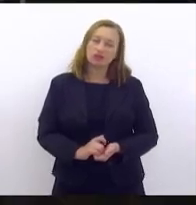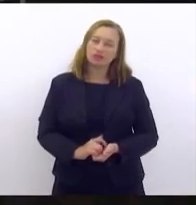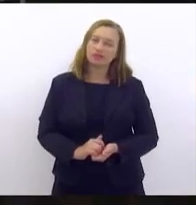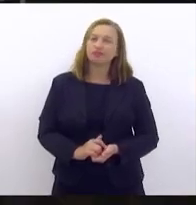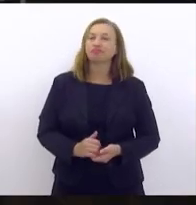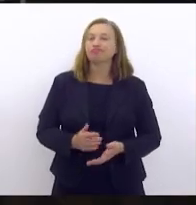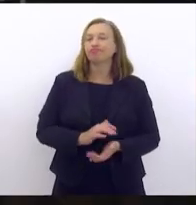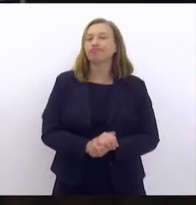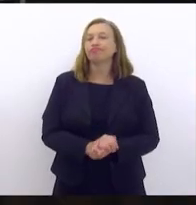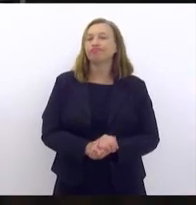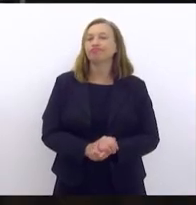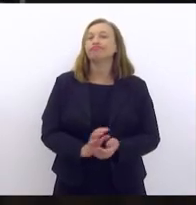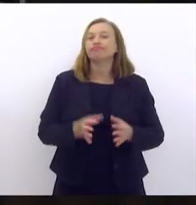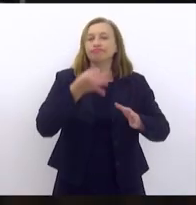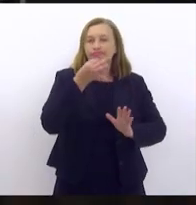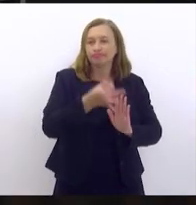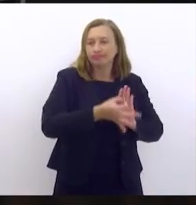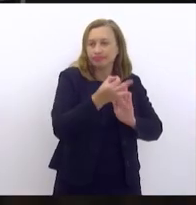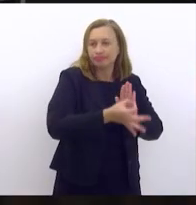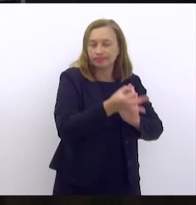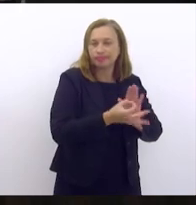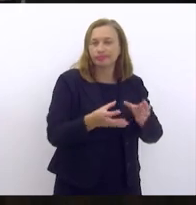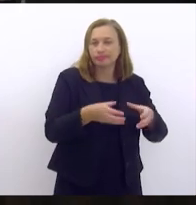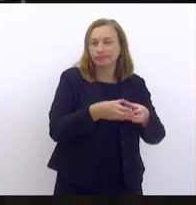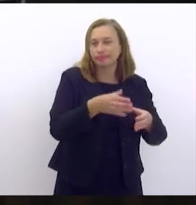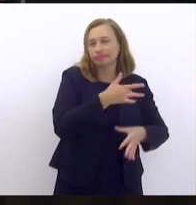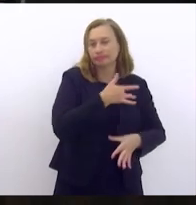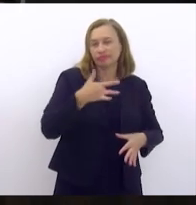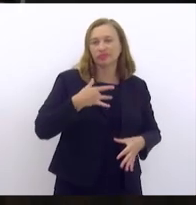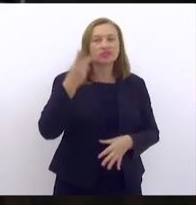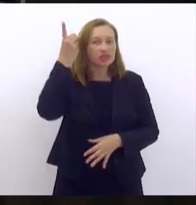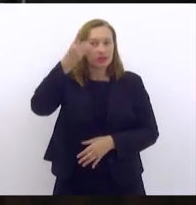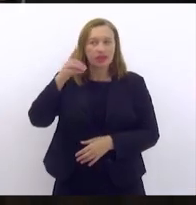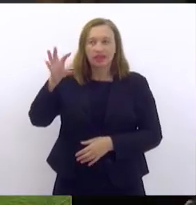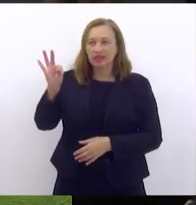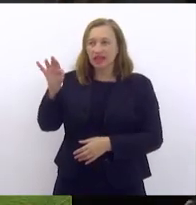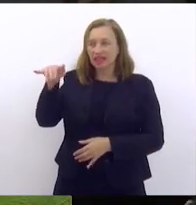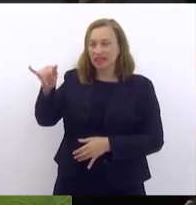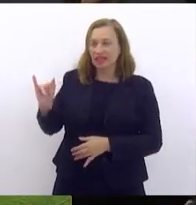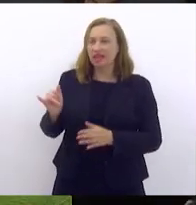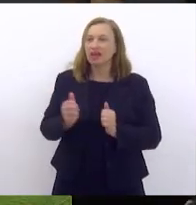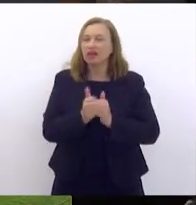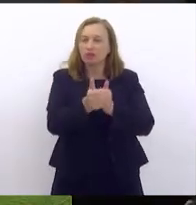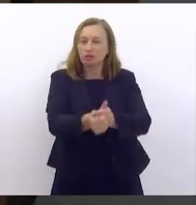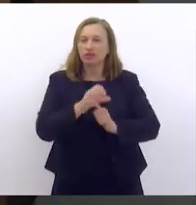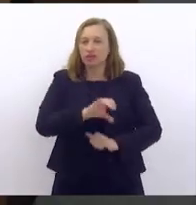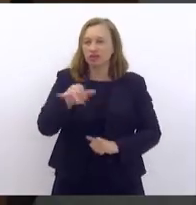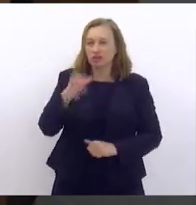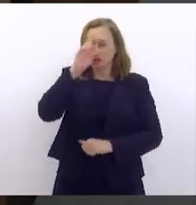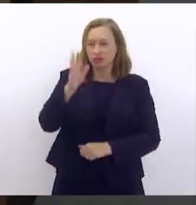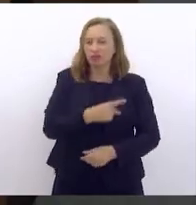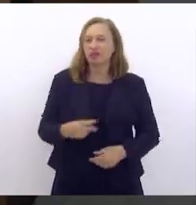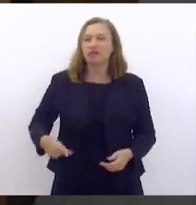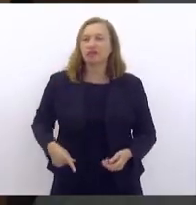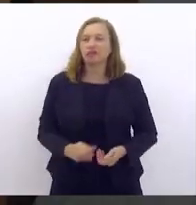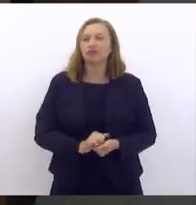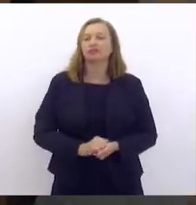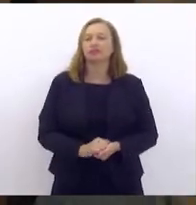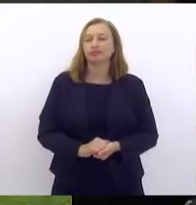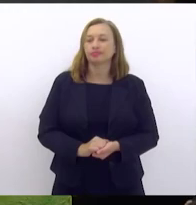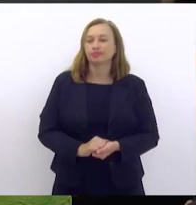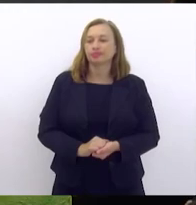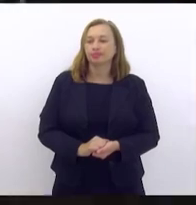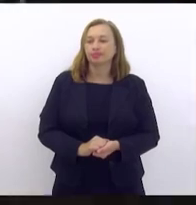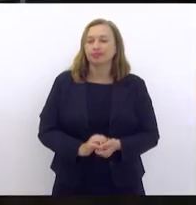Para emitir parecer pela Comissão de Saúde, deputado Tony Vieira. Presidente, acompanho o parecer da CCJ.